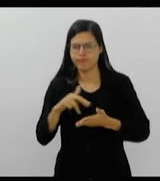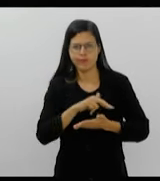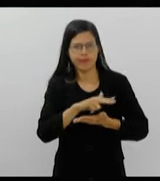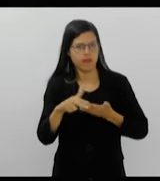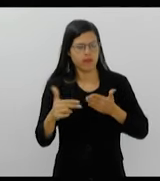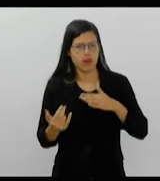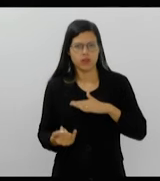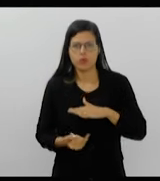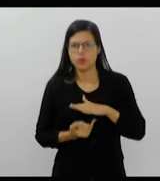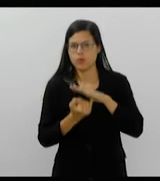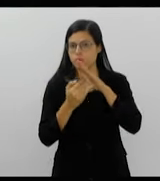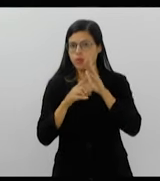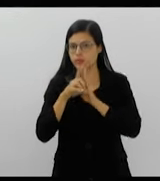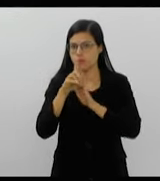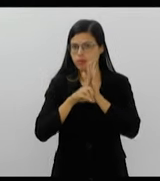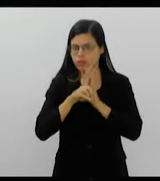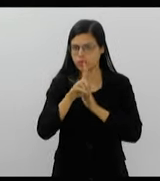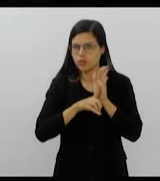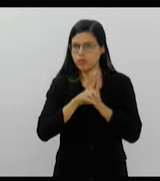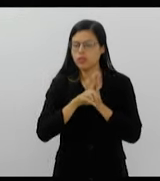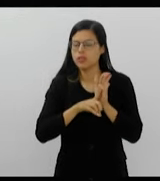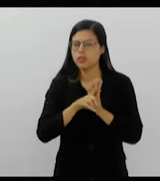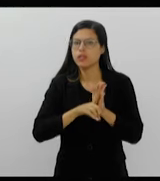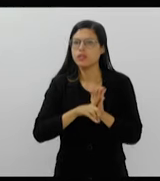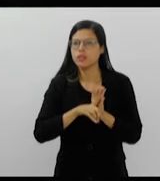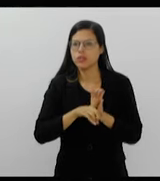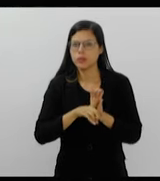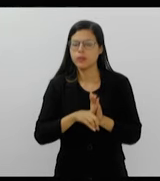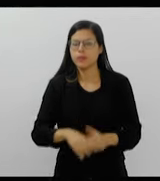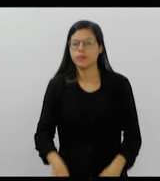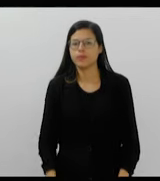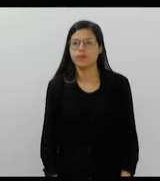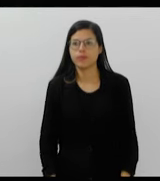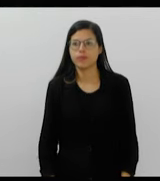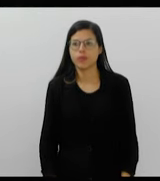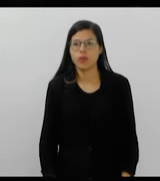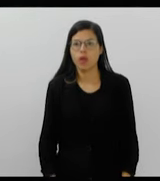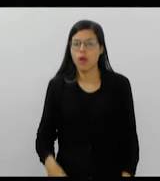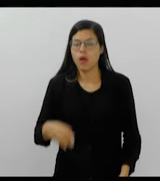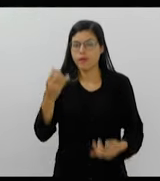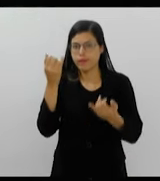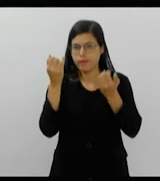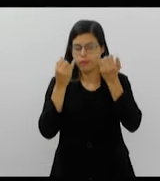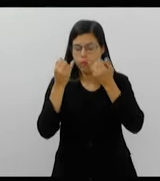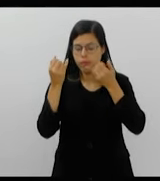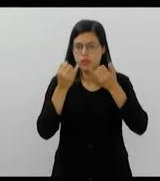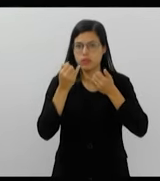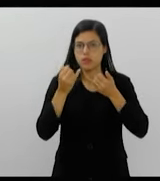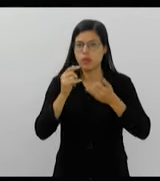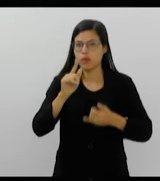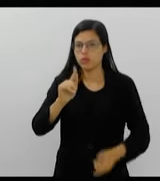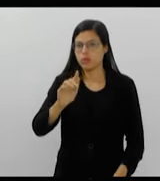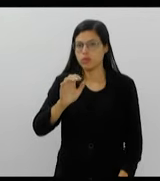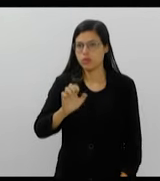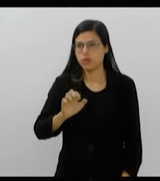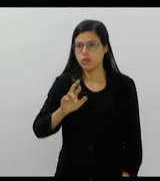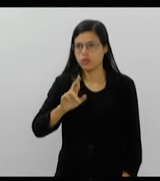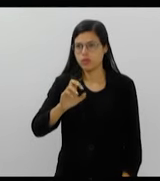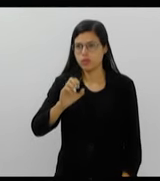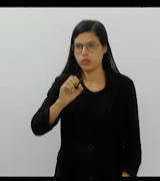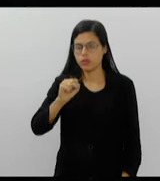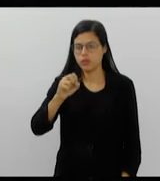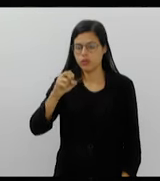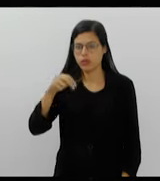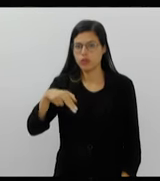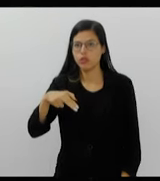de pesquisa e pesquisadores e pesquisadoras a notícia de que o senhor Gerson Lima da Silva, atual presidente da